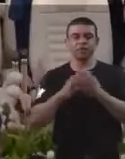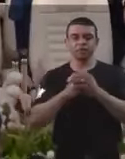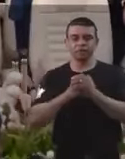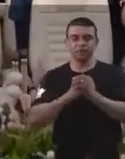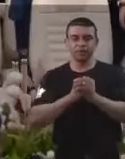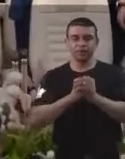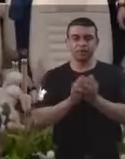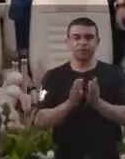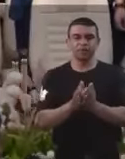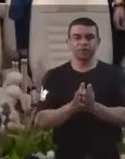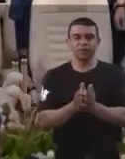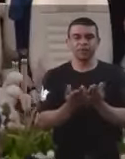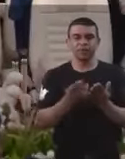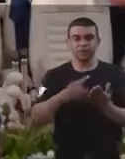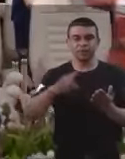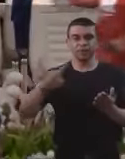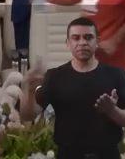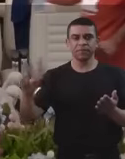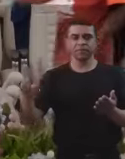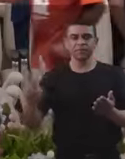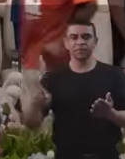Abra, por favor, a sua Bíblia comigo.